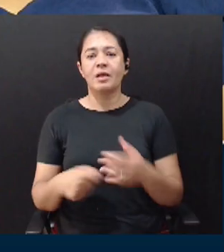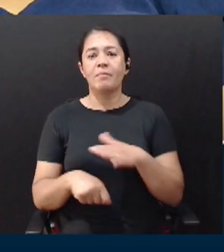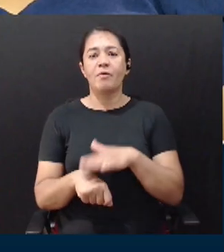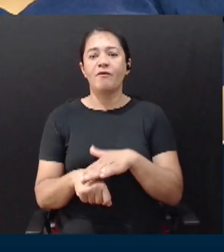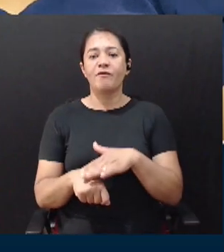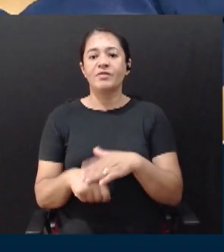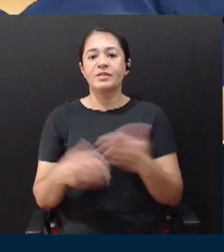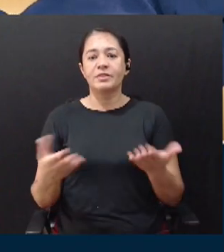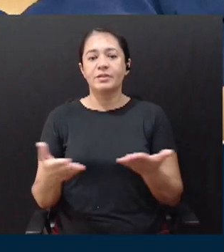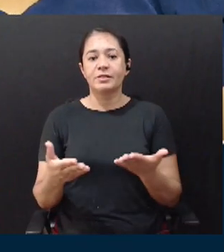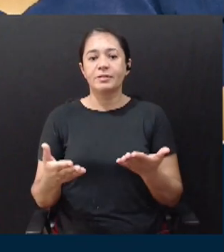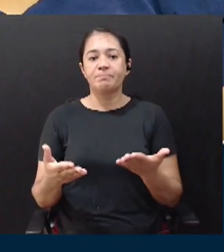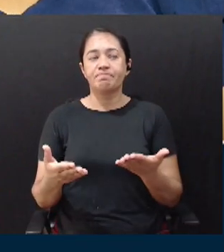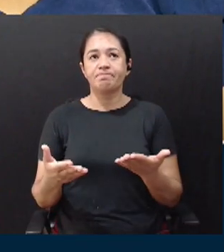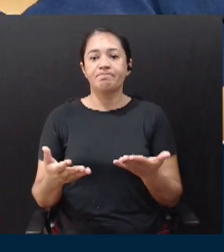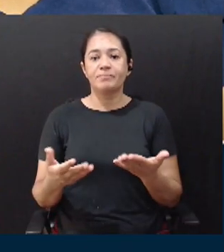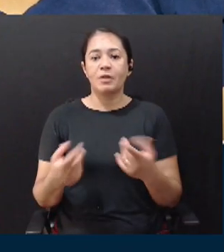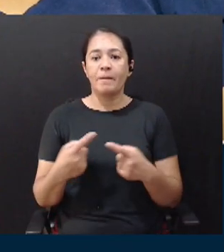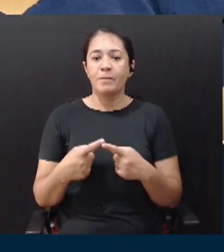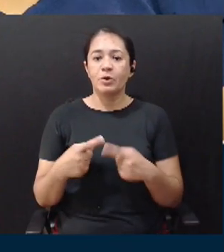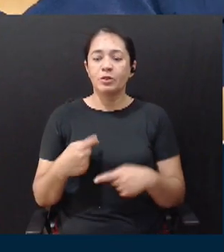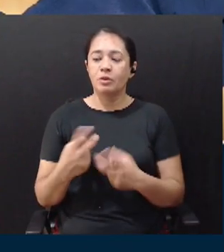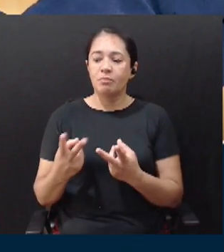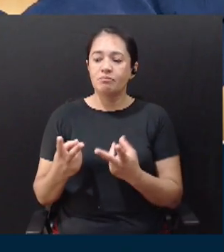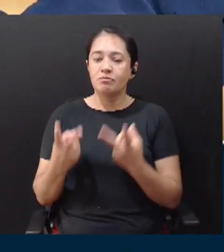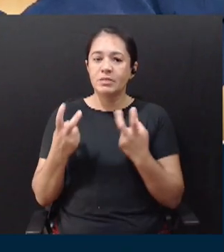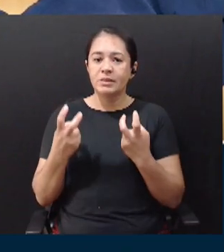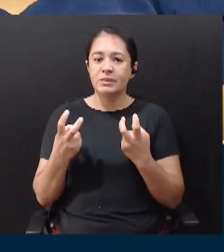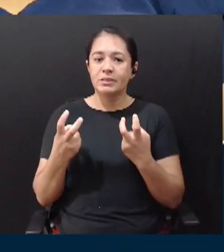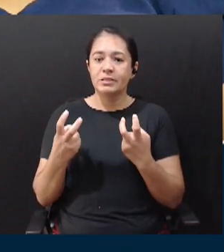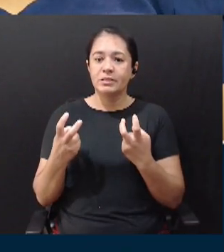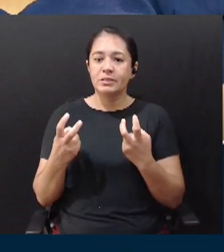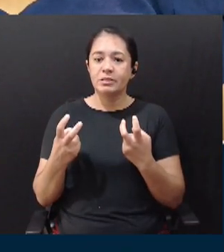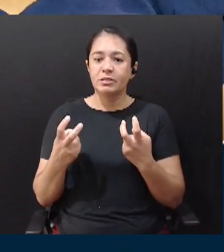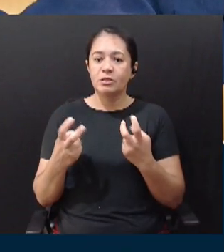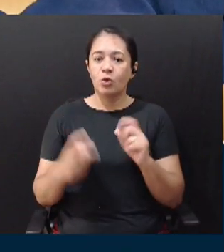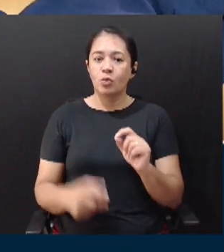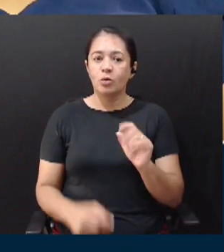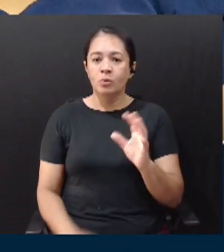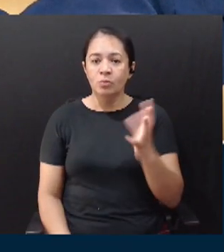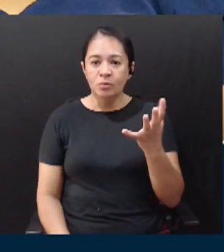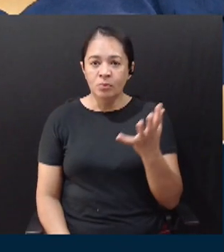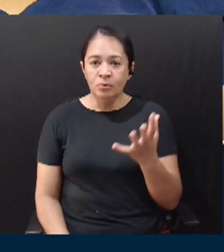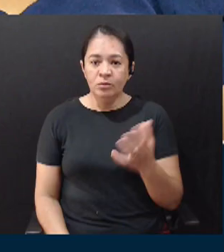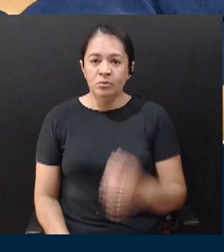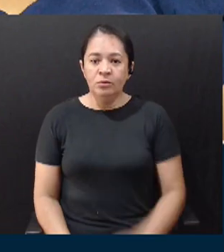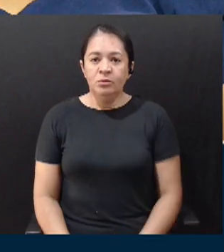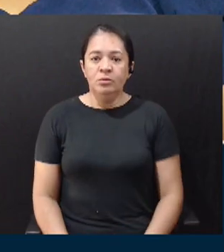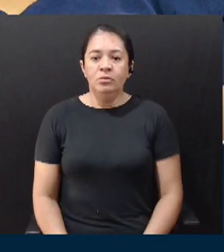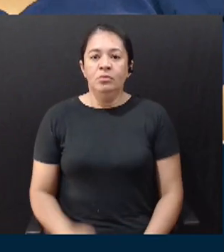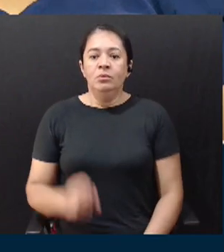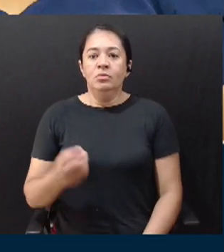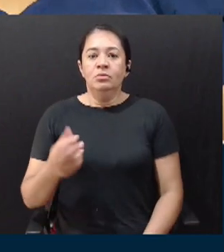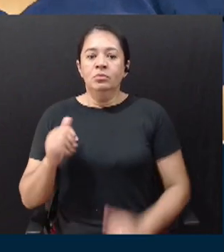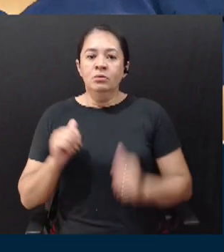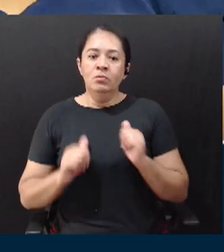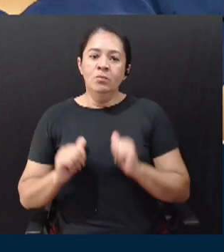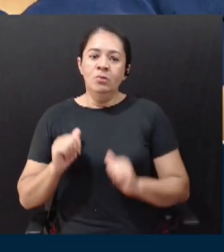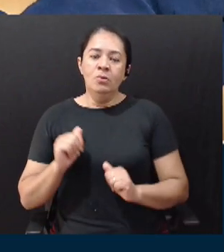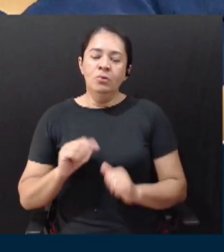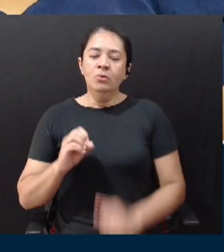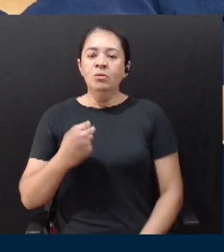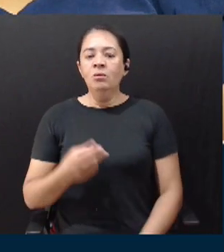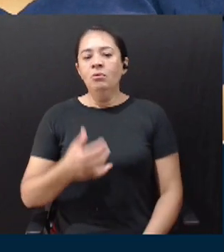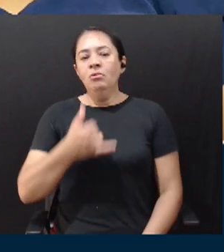gente identifica, né, o que está acontecendo, ou a euforia ou a tristeza de chegar no fim